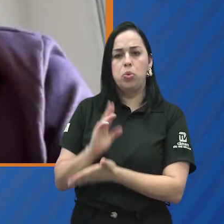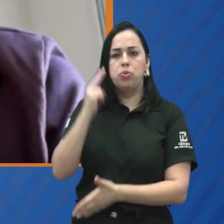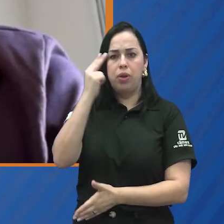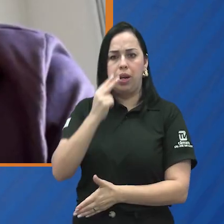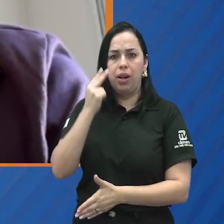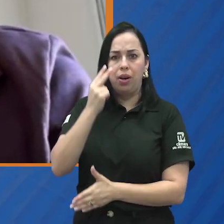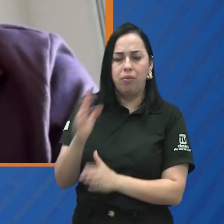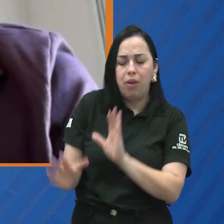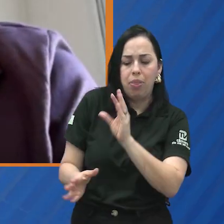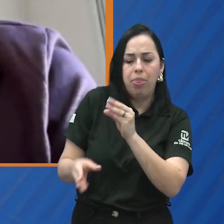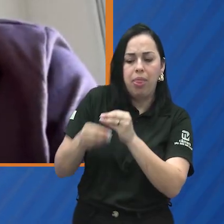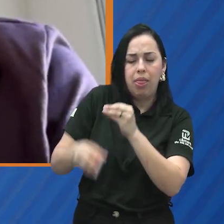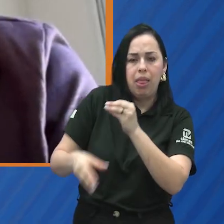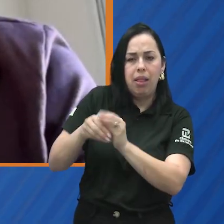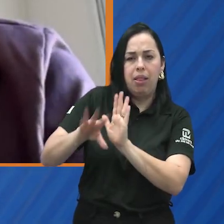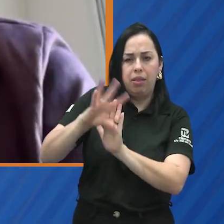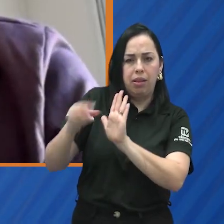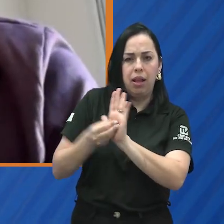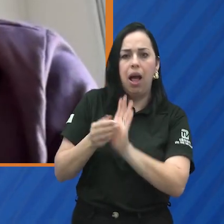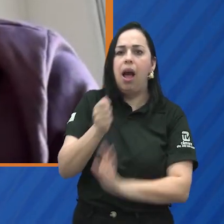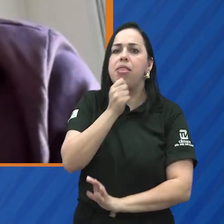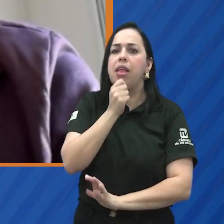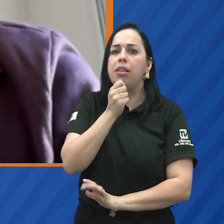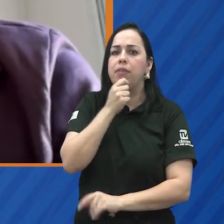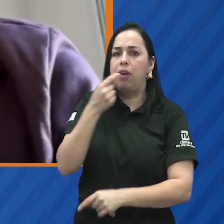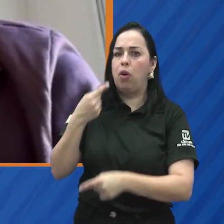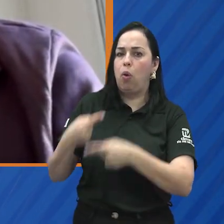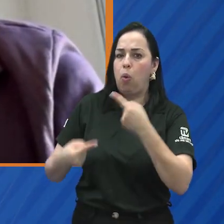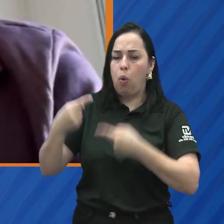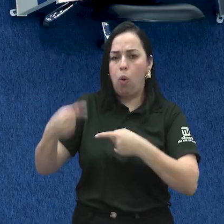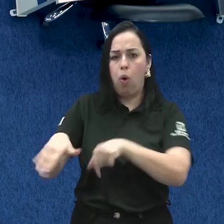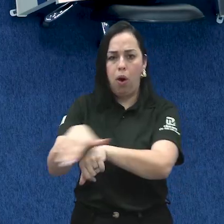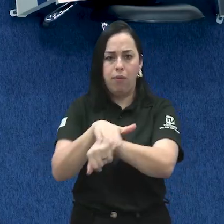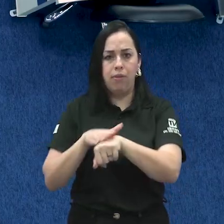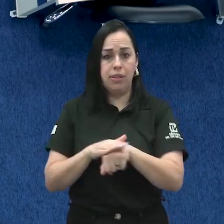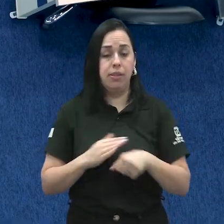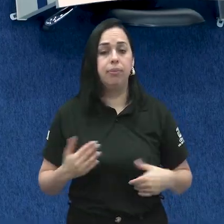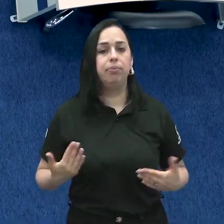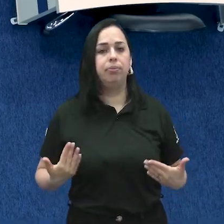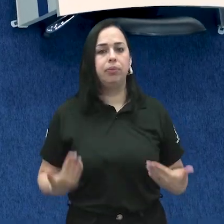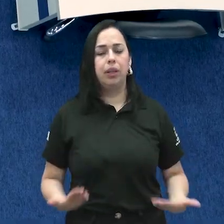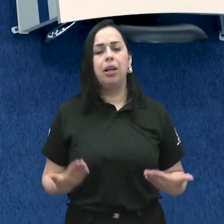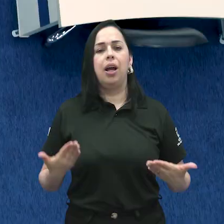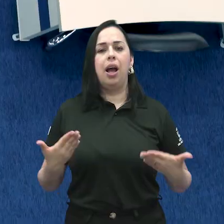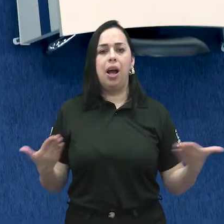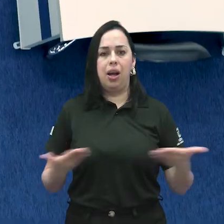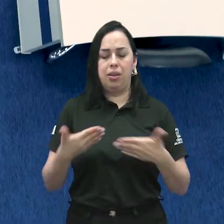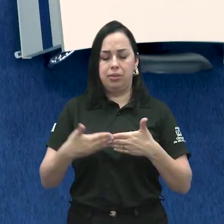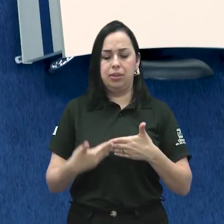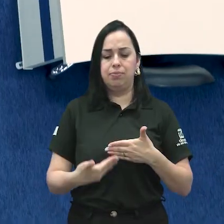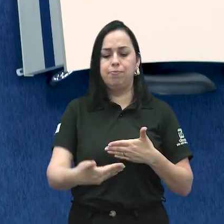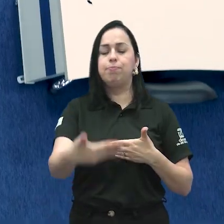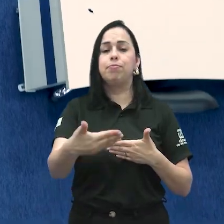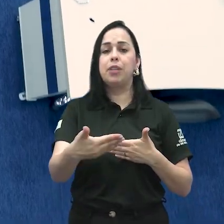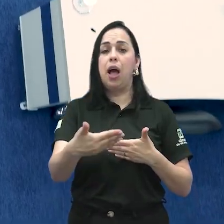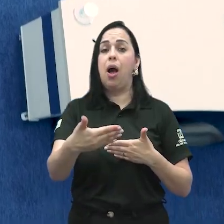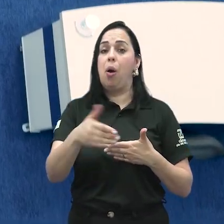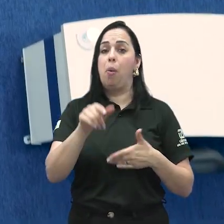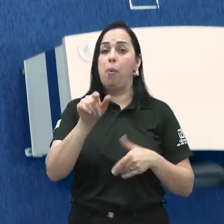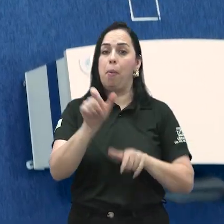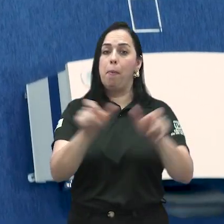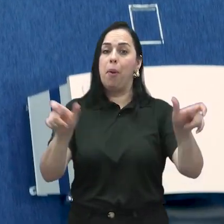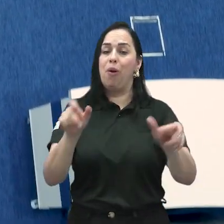intempestivas, serão aprovadas, serão deliberadas em plenário. E a discussão agora será levada